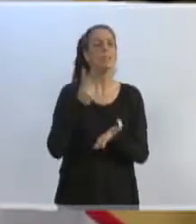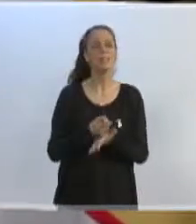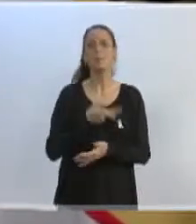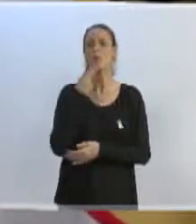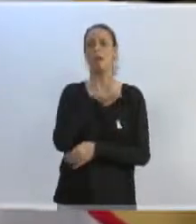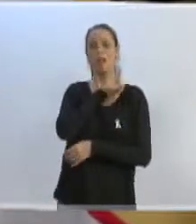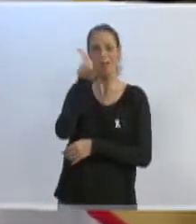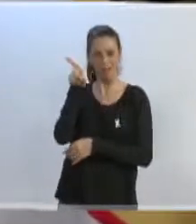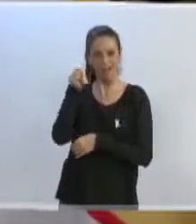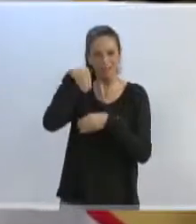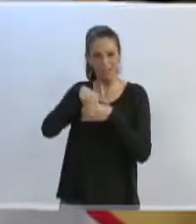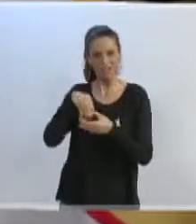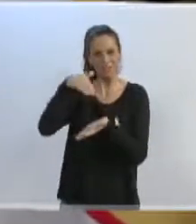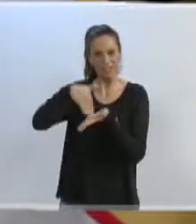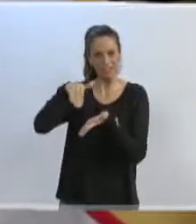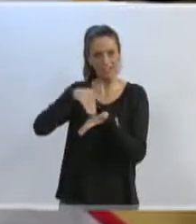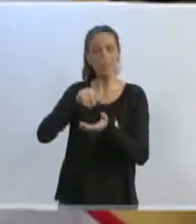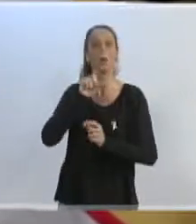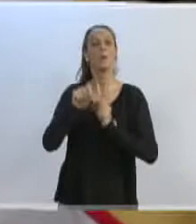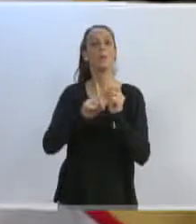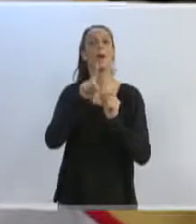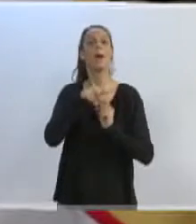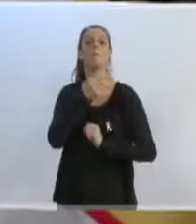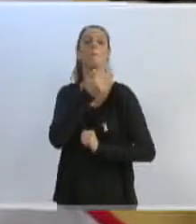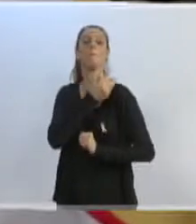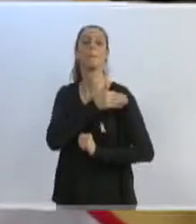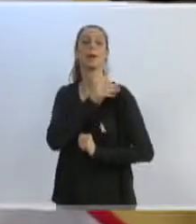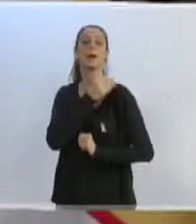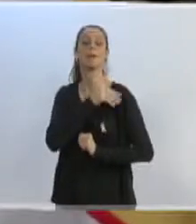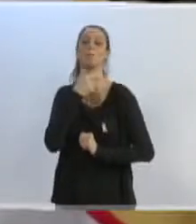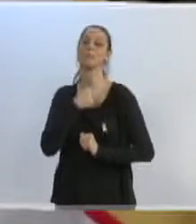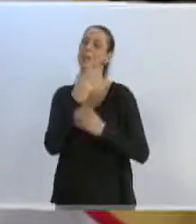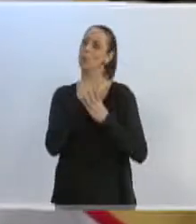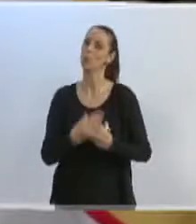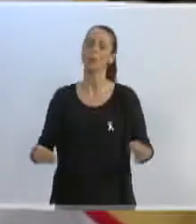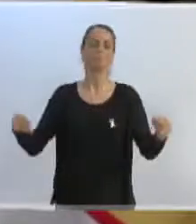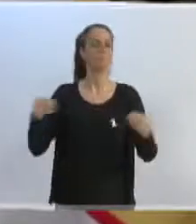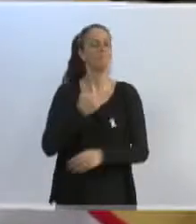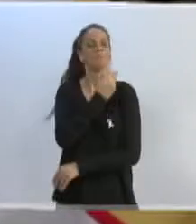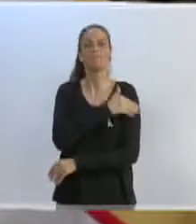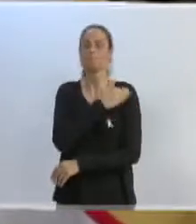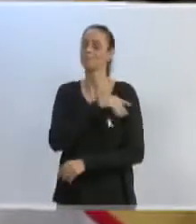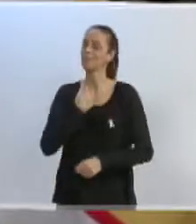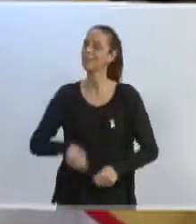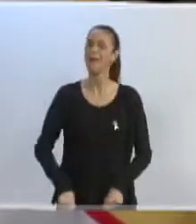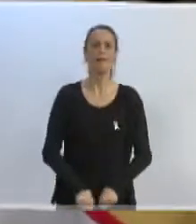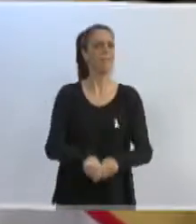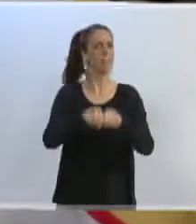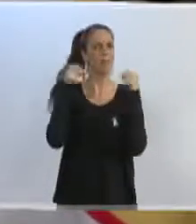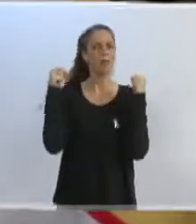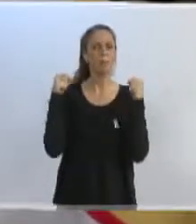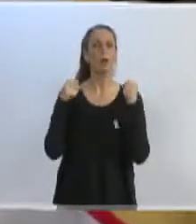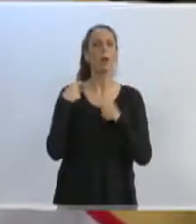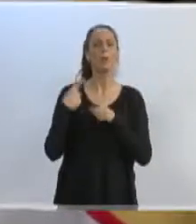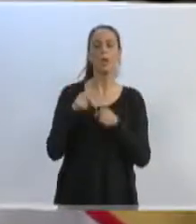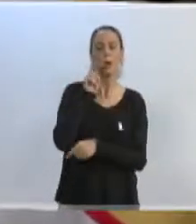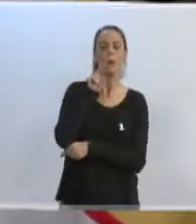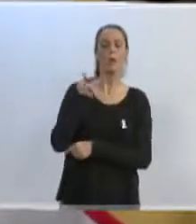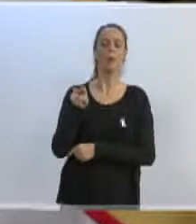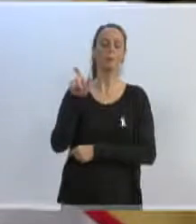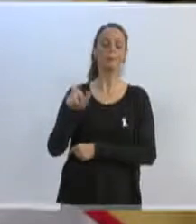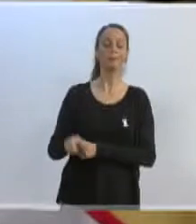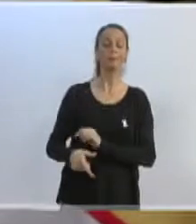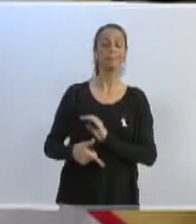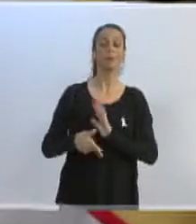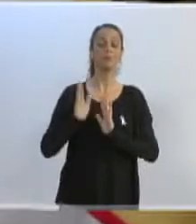lá na secretaria, chama-se preconceito. É o preconceito, ou seja, o preconceito, o conceito